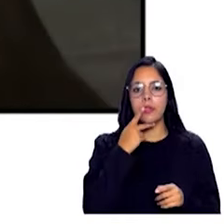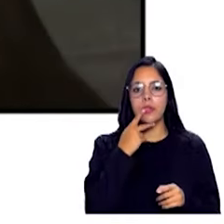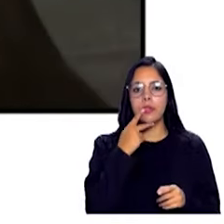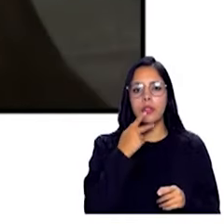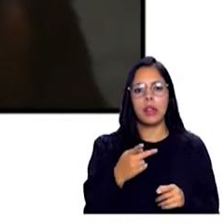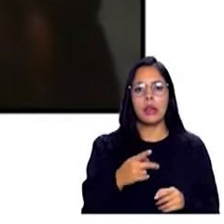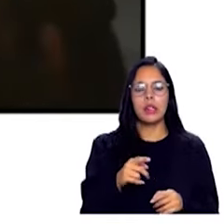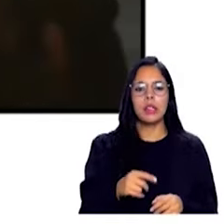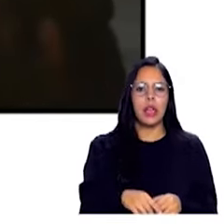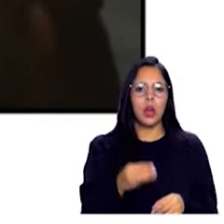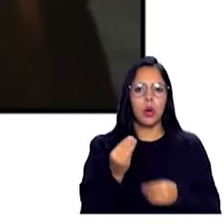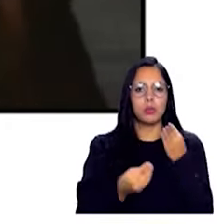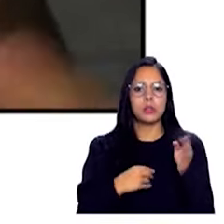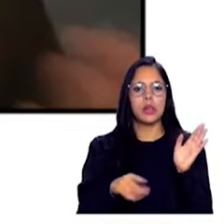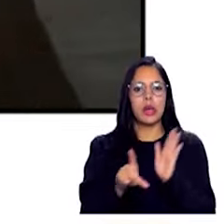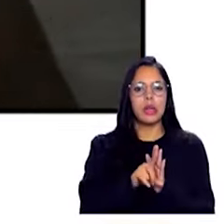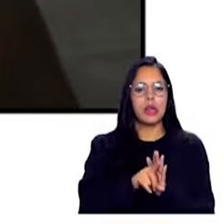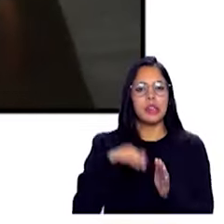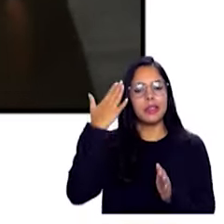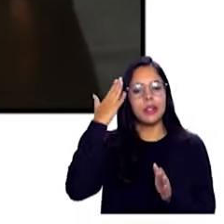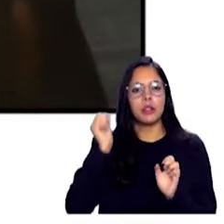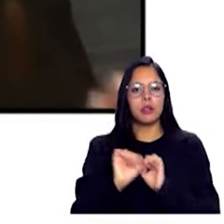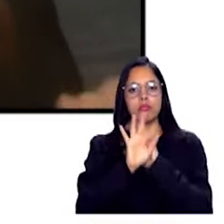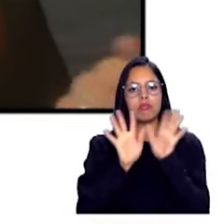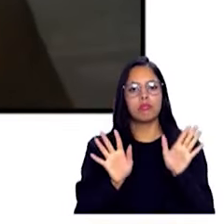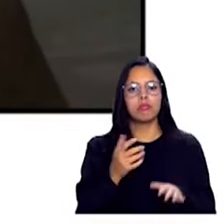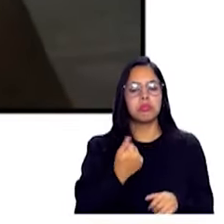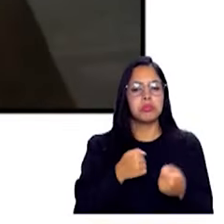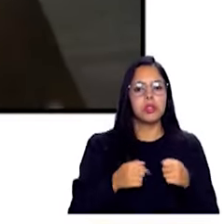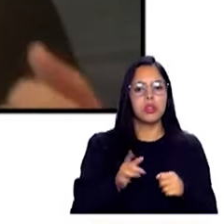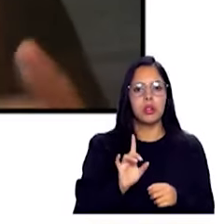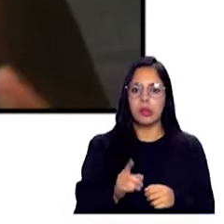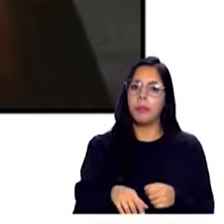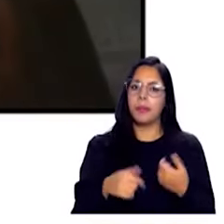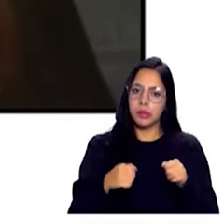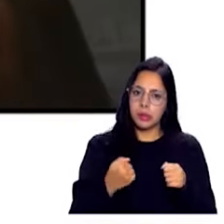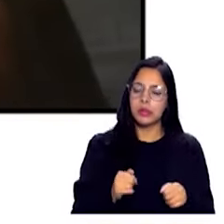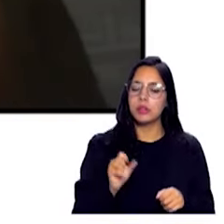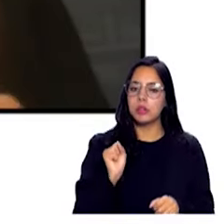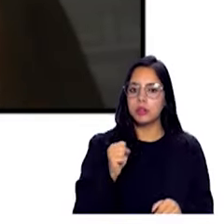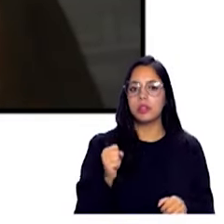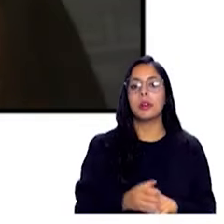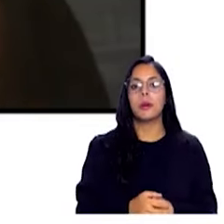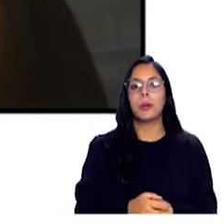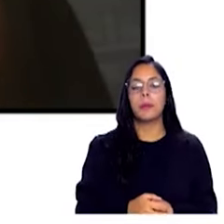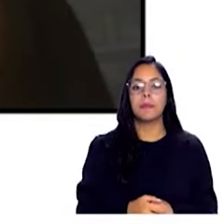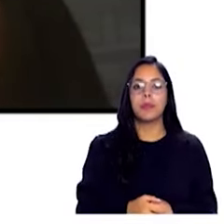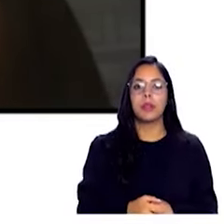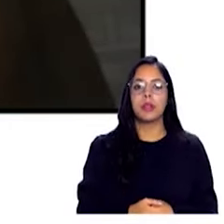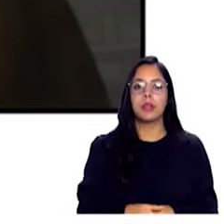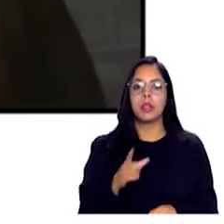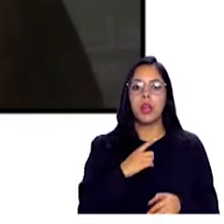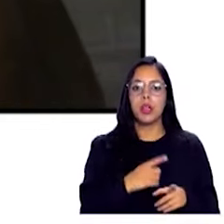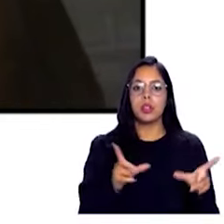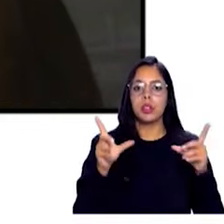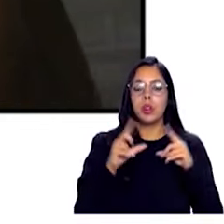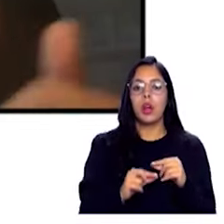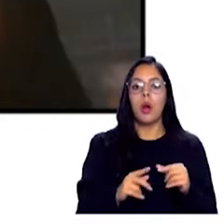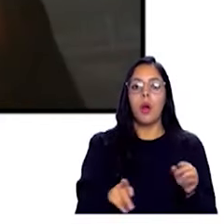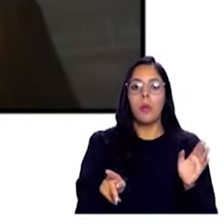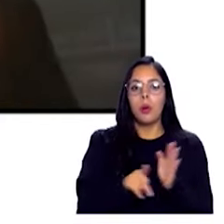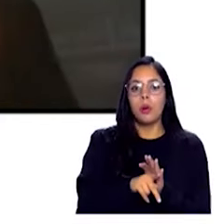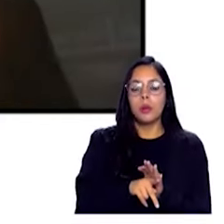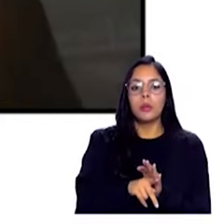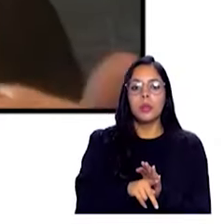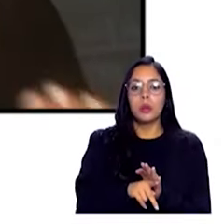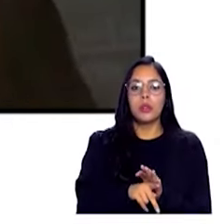constitucionais não devem ser interpretados e eles têm que ser interpretados na minha opinião de forma a diminuir o seu alcance aparentemente